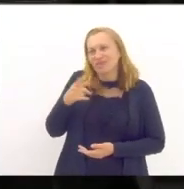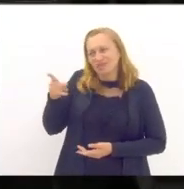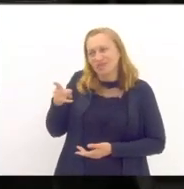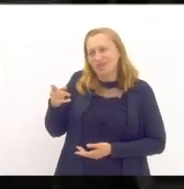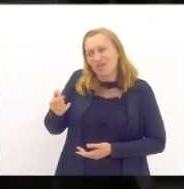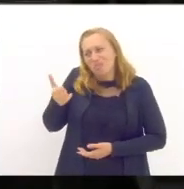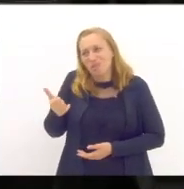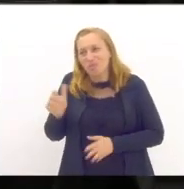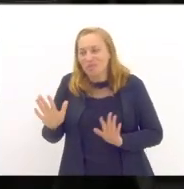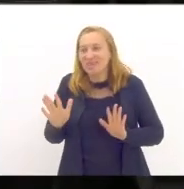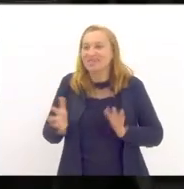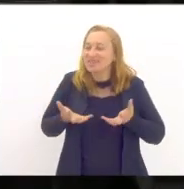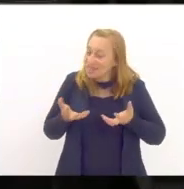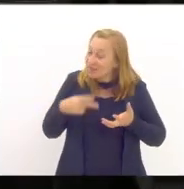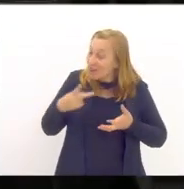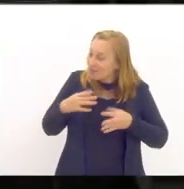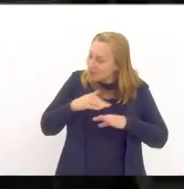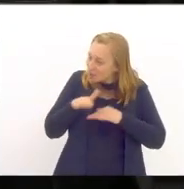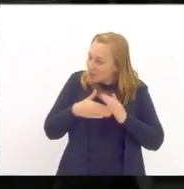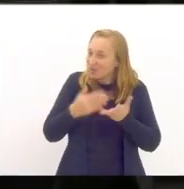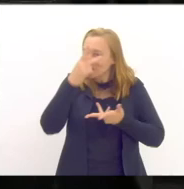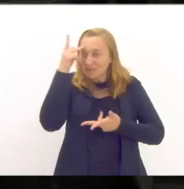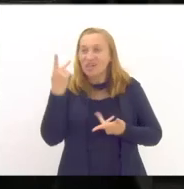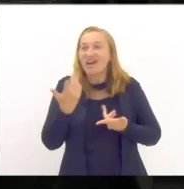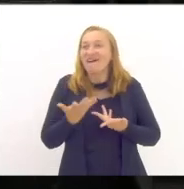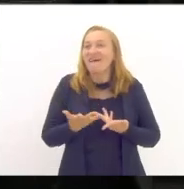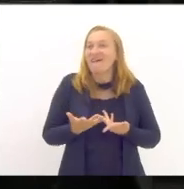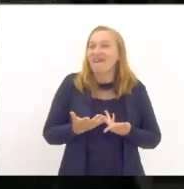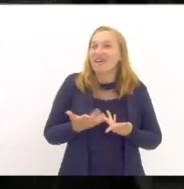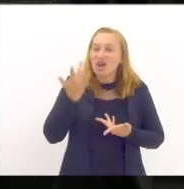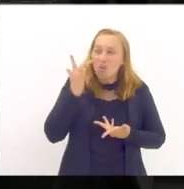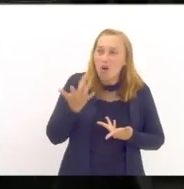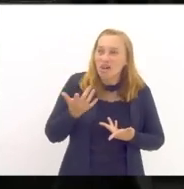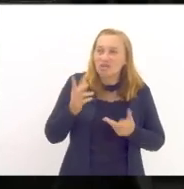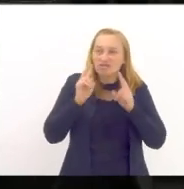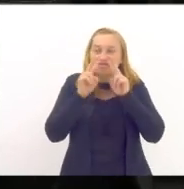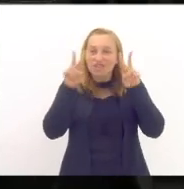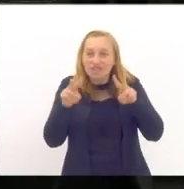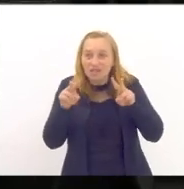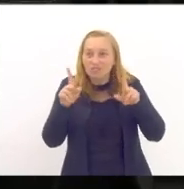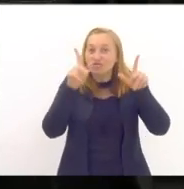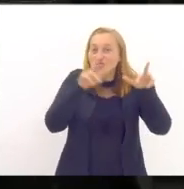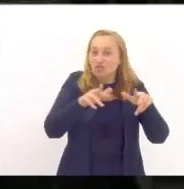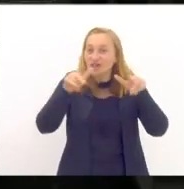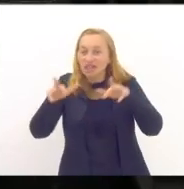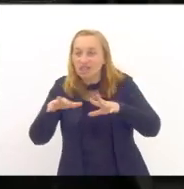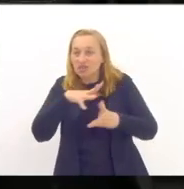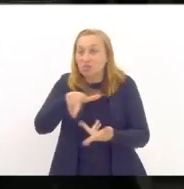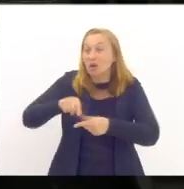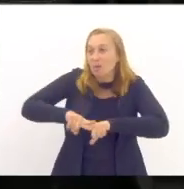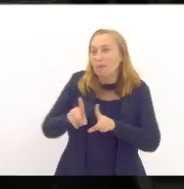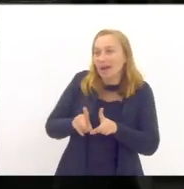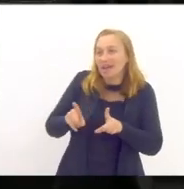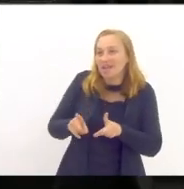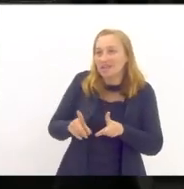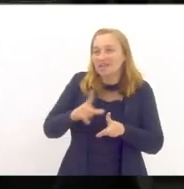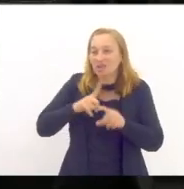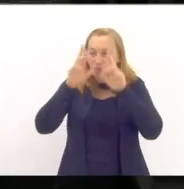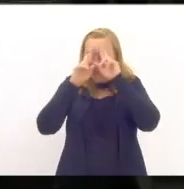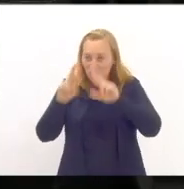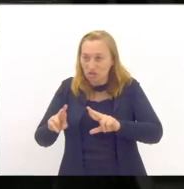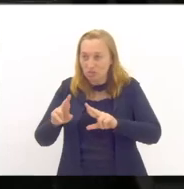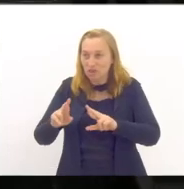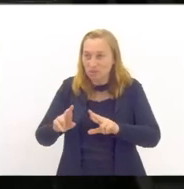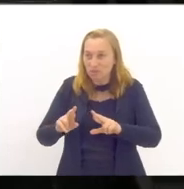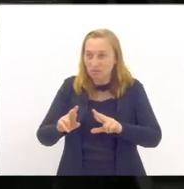agora há pouco, mas eu queria falar para todo mundo. Acho que temos visões de mundo muito diferentes, mas, acima de tudo, temos um respeito um